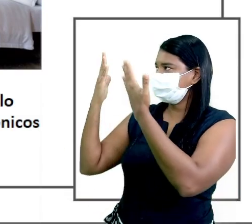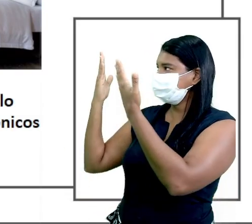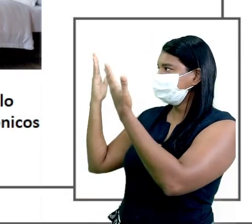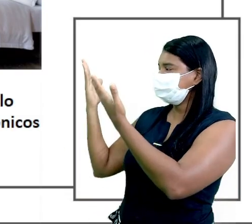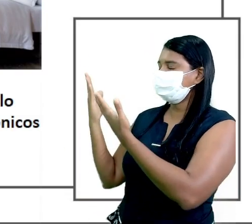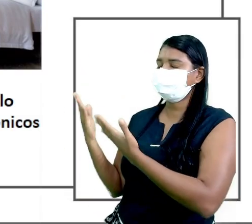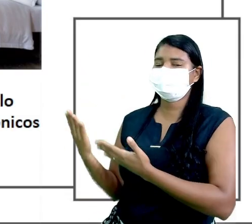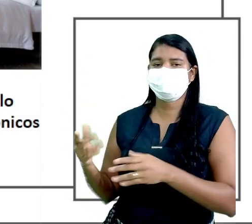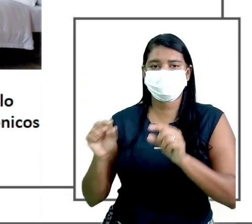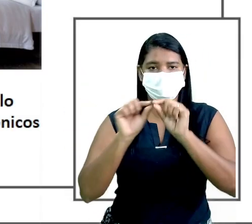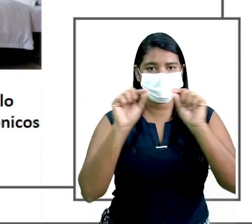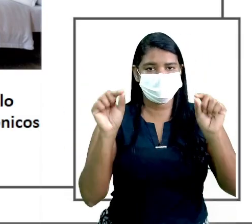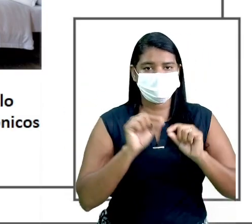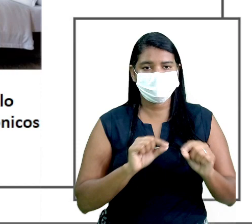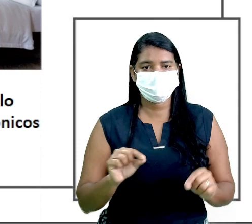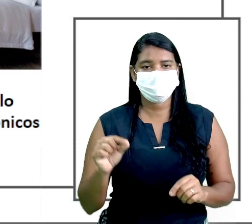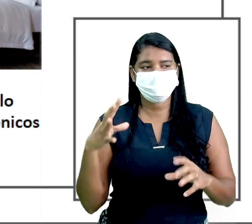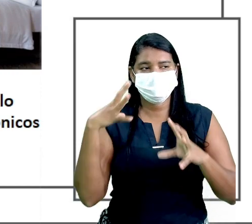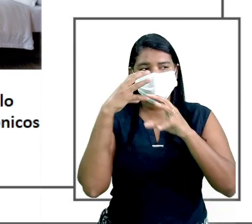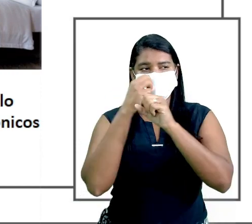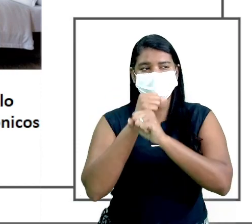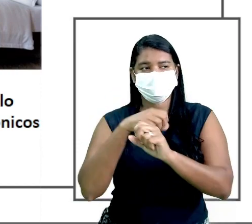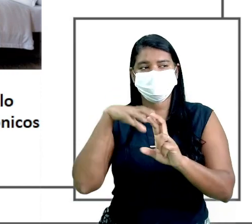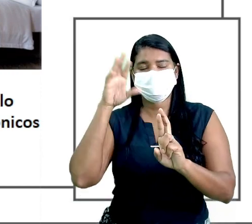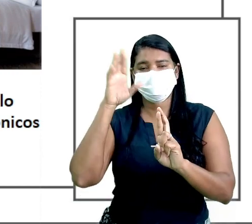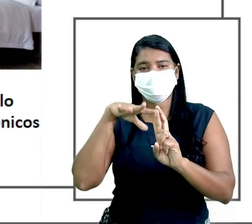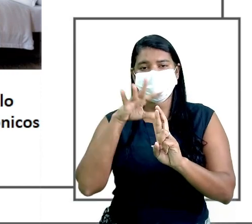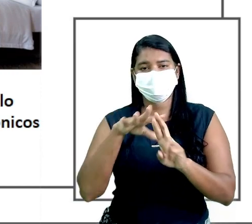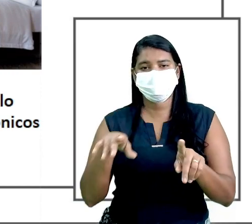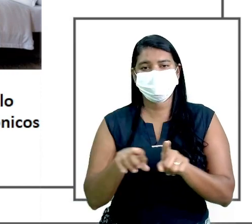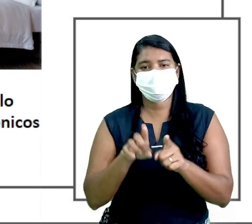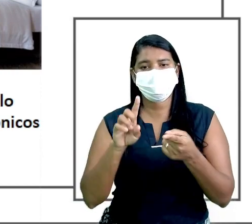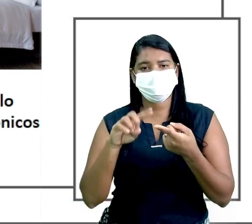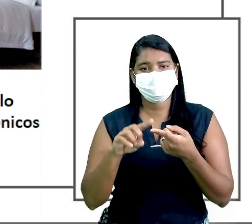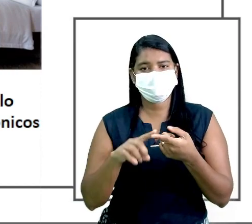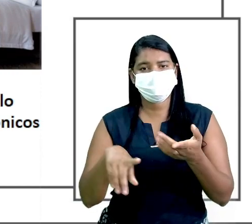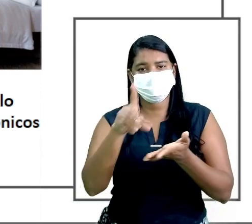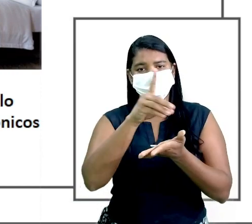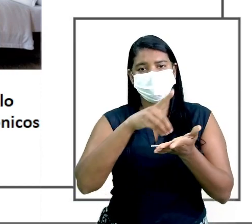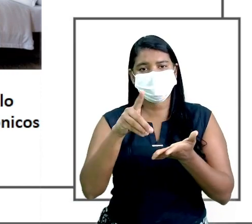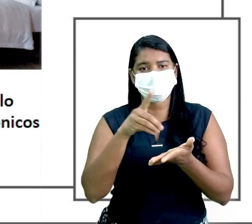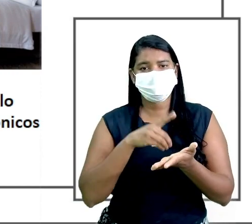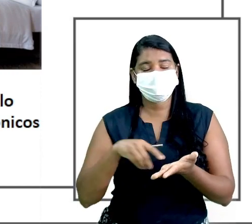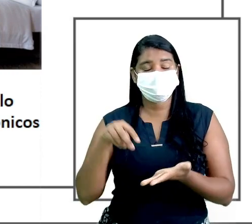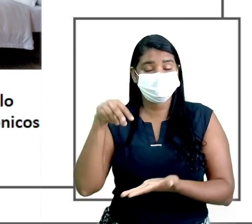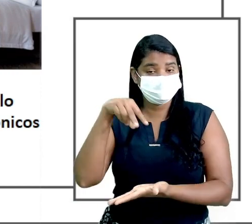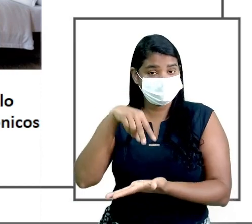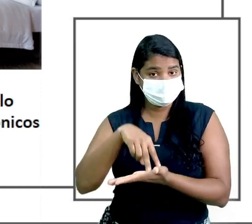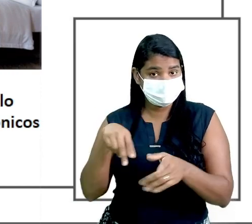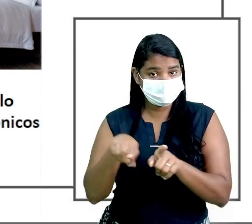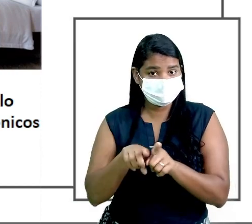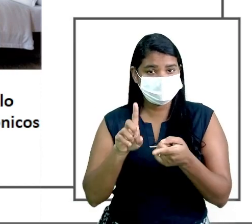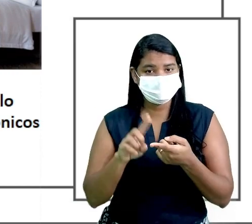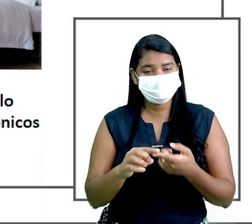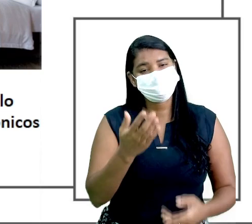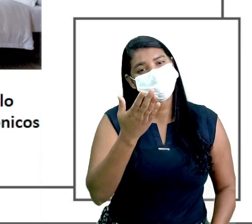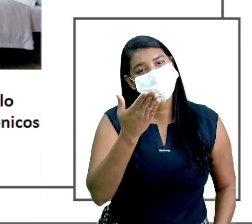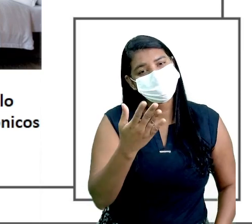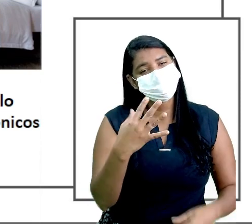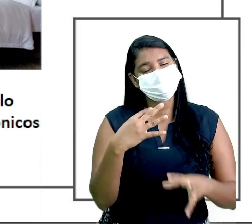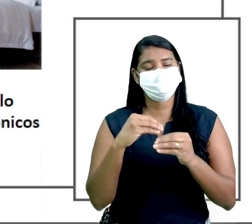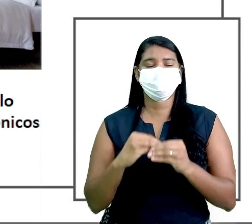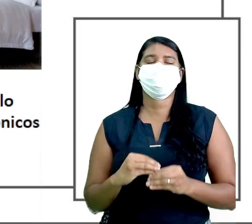puras permanecem, de um modo geral, a influência do modernismo ainda se faz presente, né? Mas você começa a